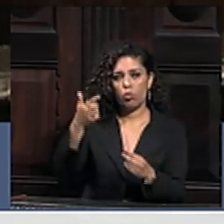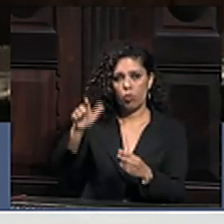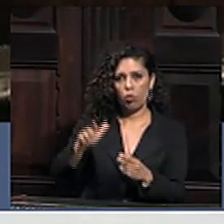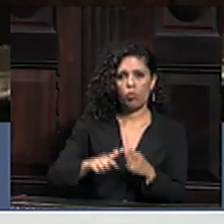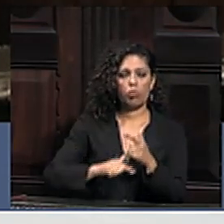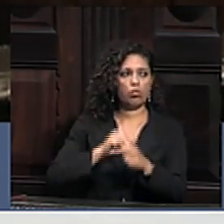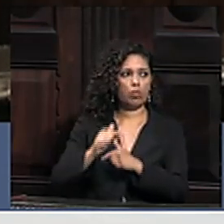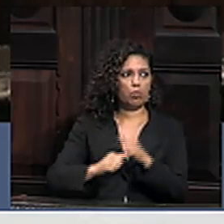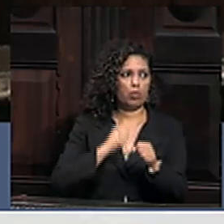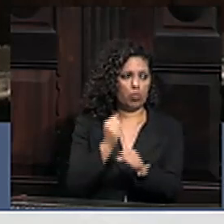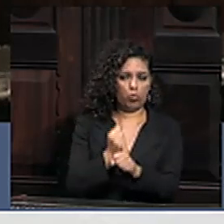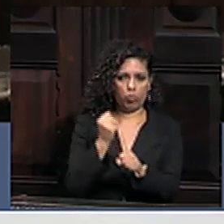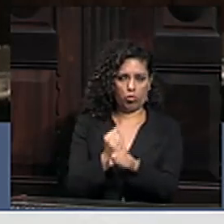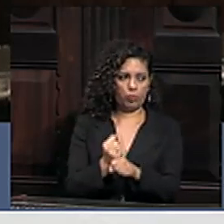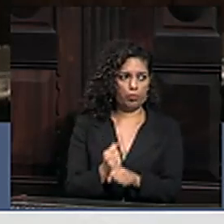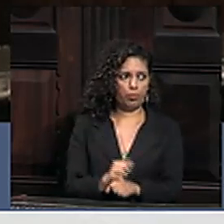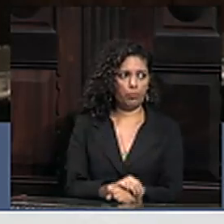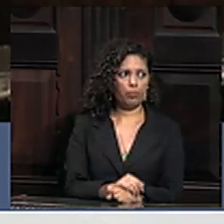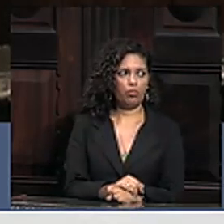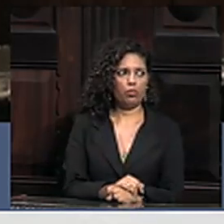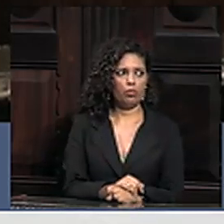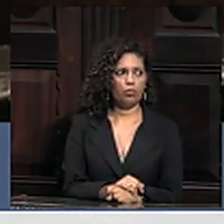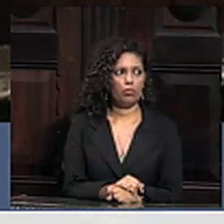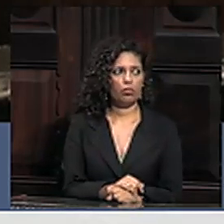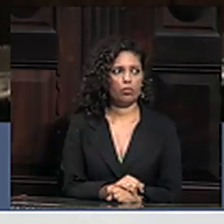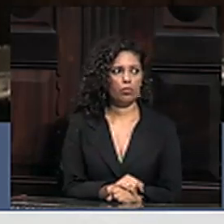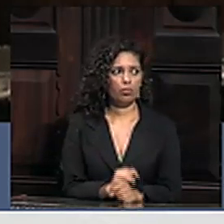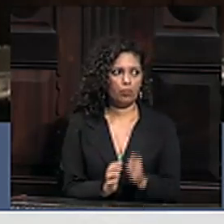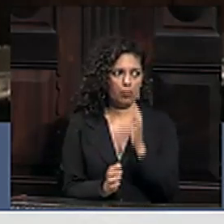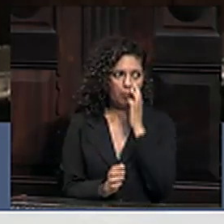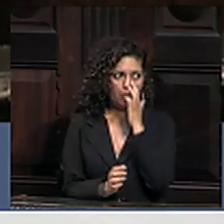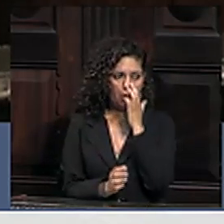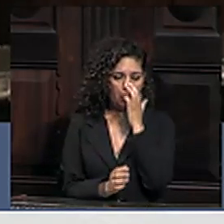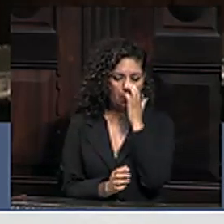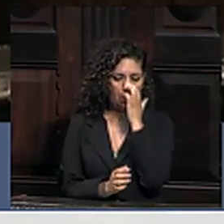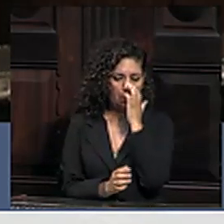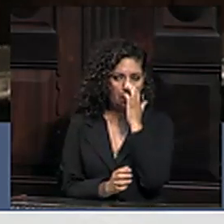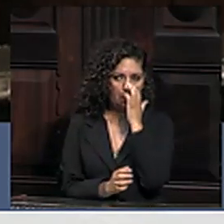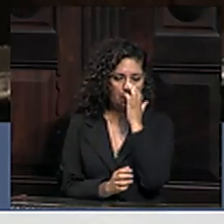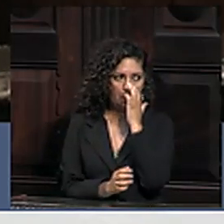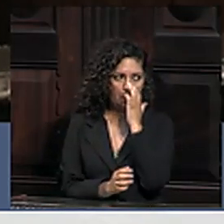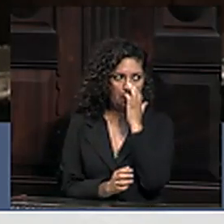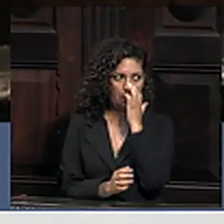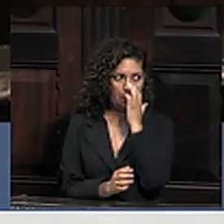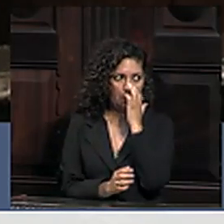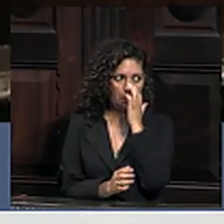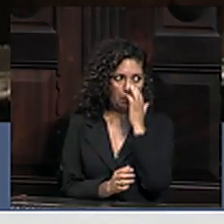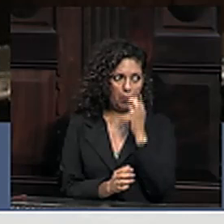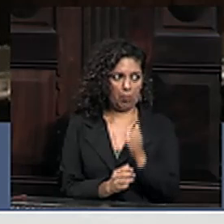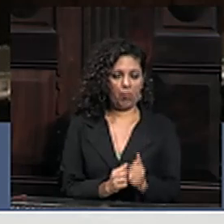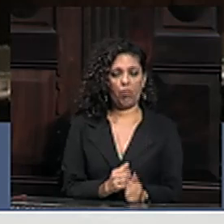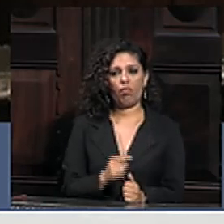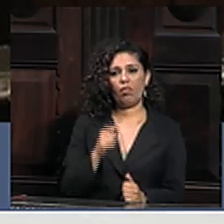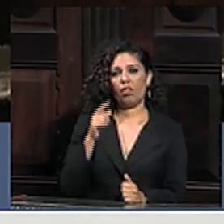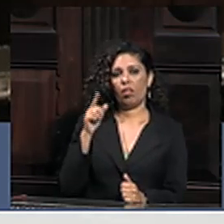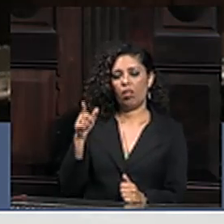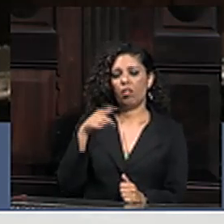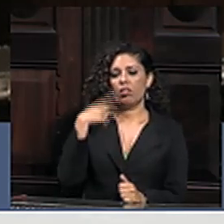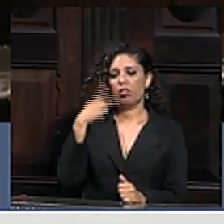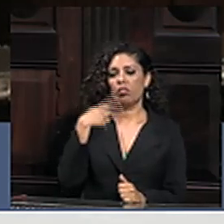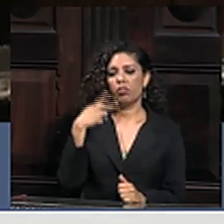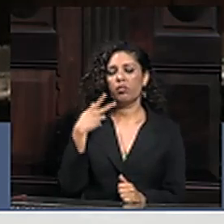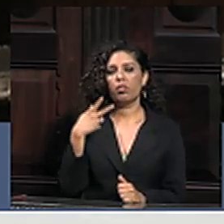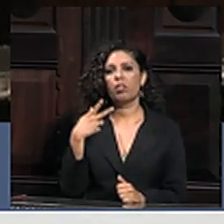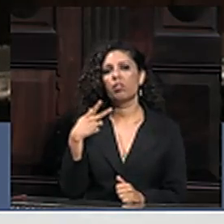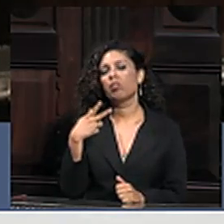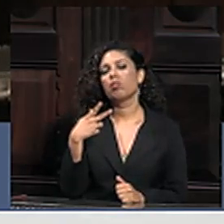governadores passaram, prometeram, para os senhores e senhoras terem uma ideia. Começou a promessa de fazer esse viaduto de